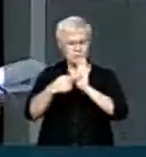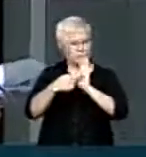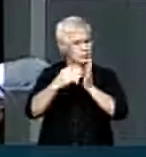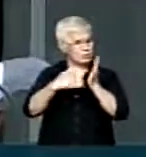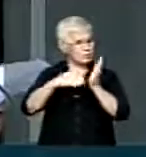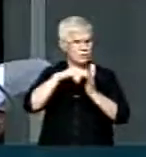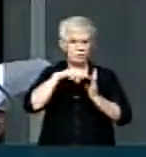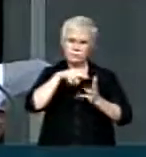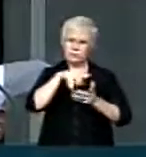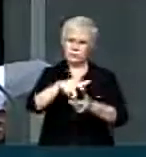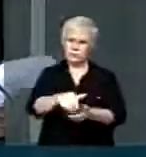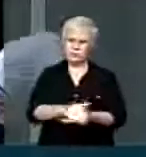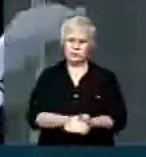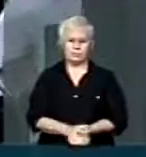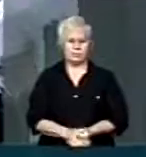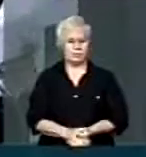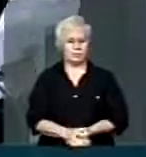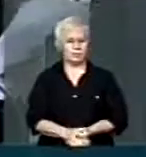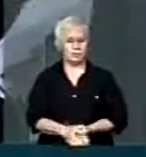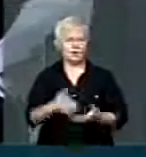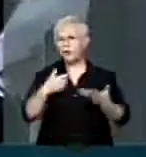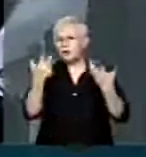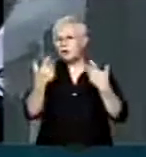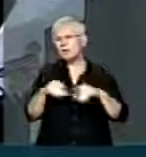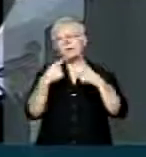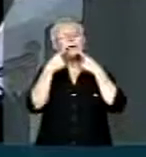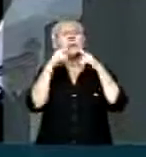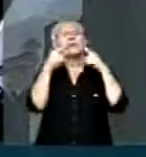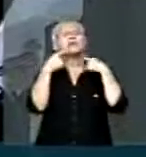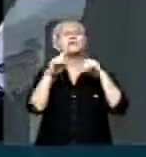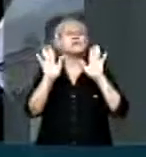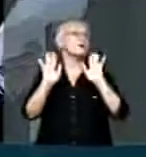internacional no último tempo. Não quero fazer críticas